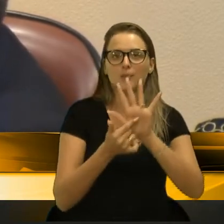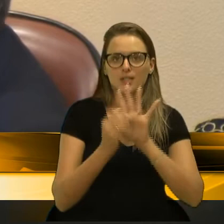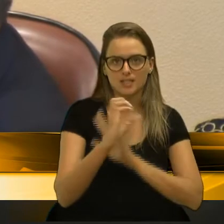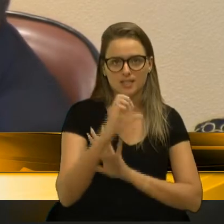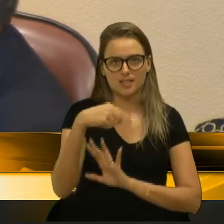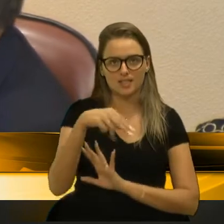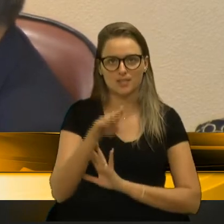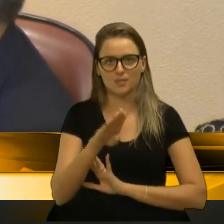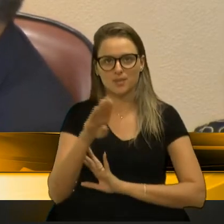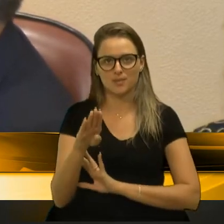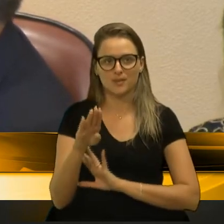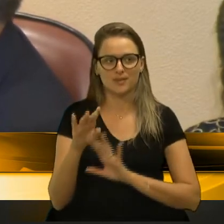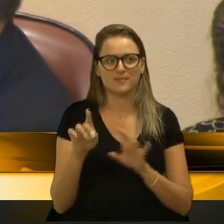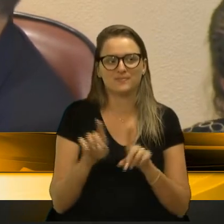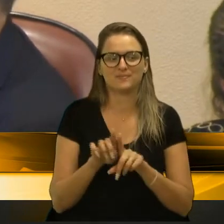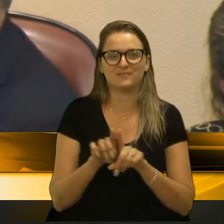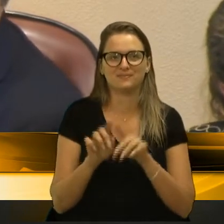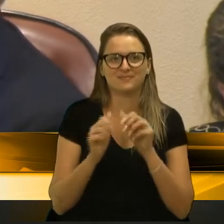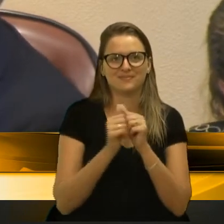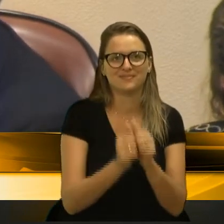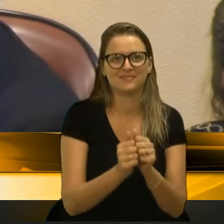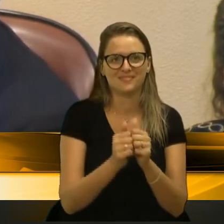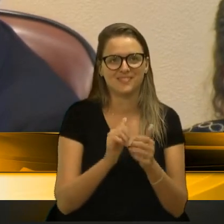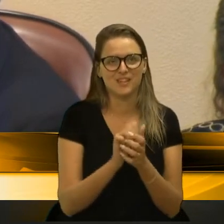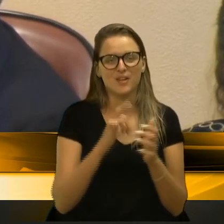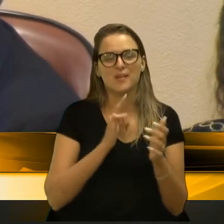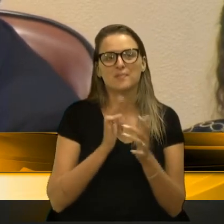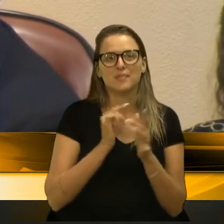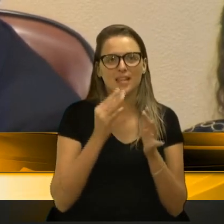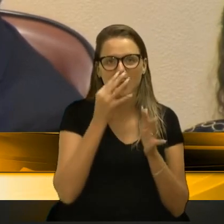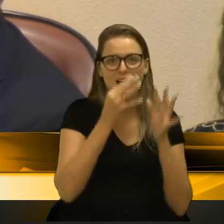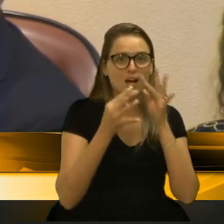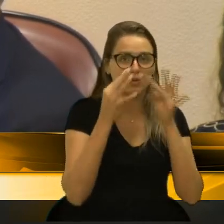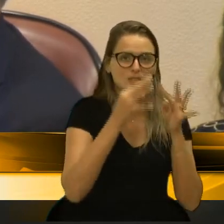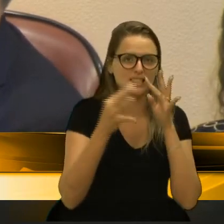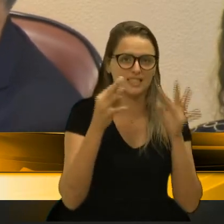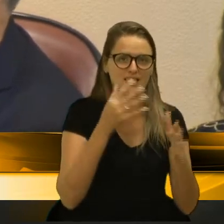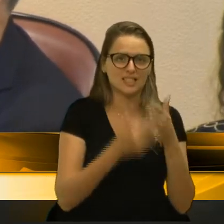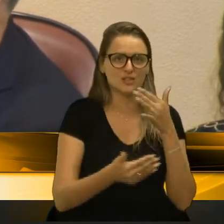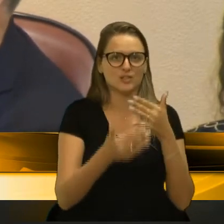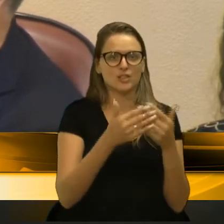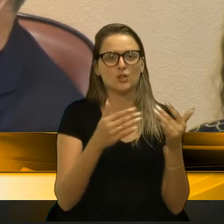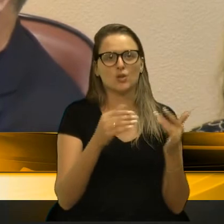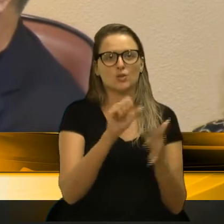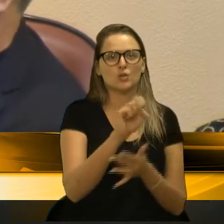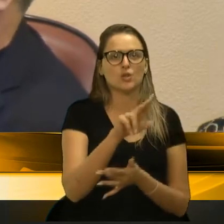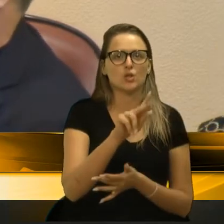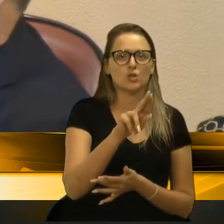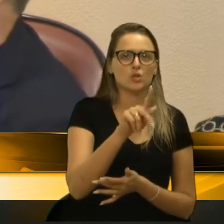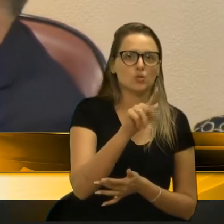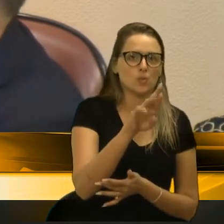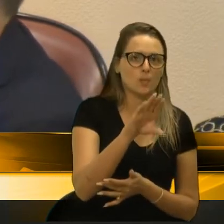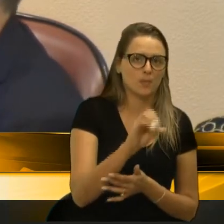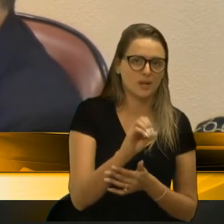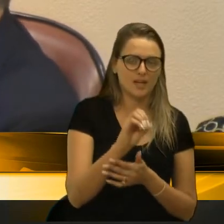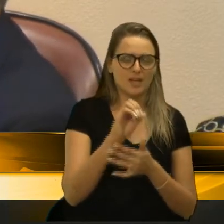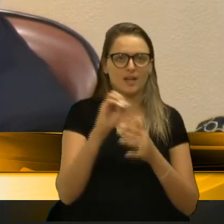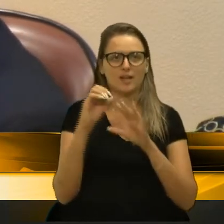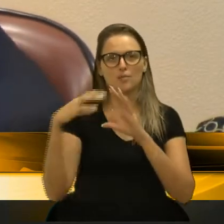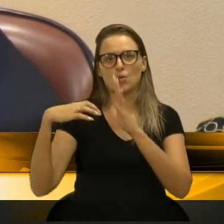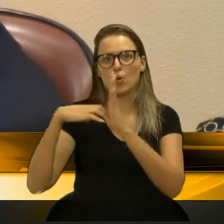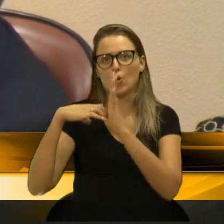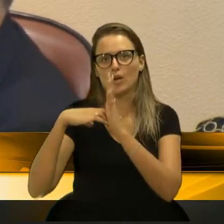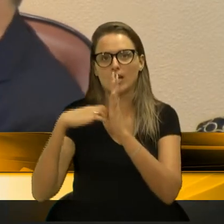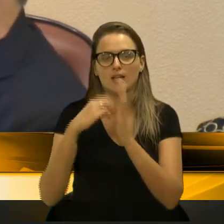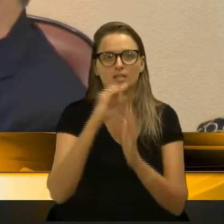reafirmando o compromisso com a democracia. No momento que se ataca tanto as instituições como o Supremo, o Congresso, se um presidente da República